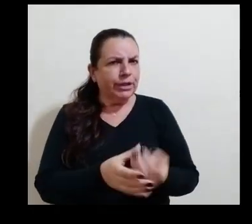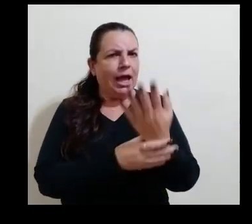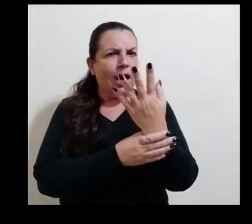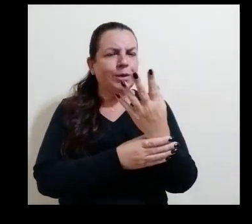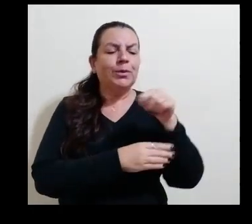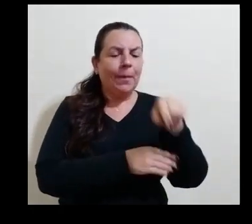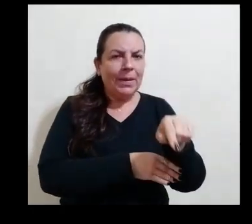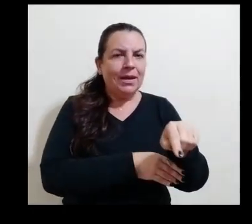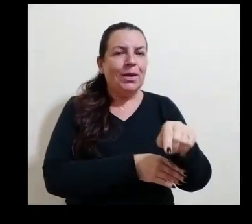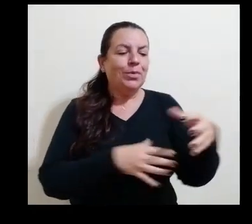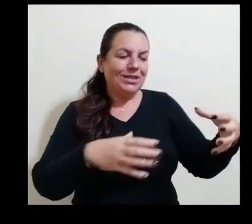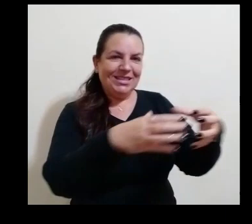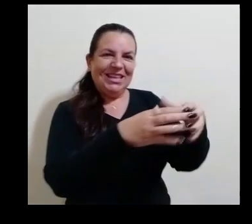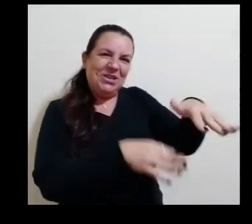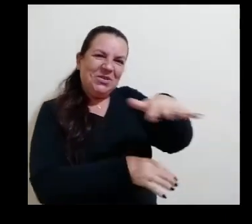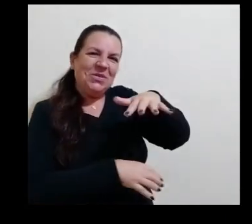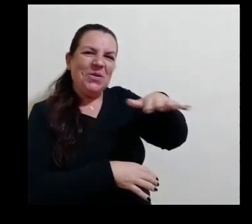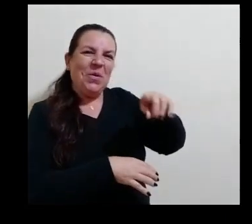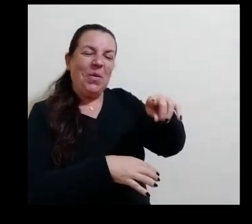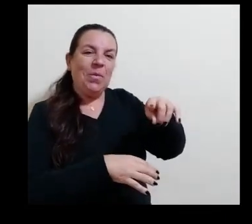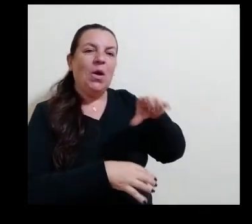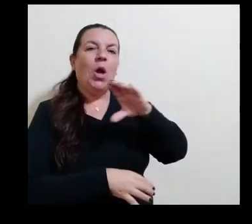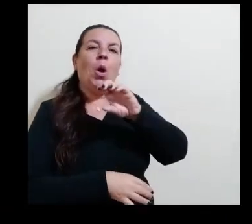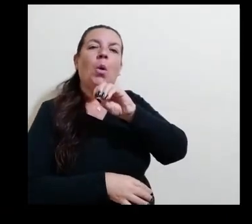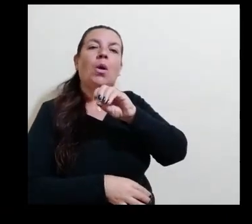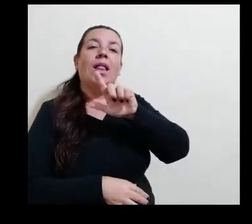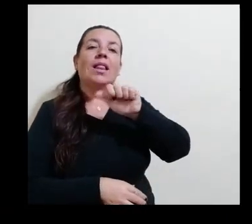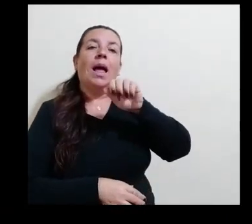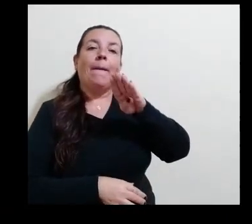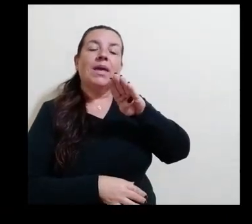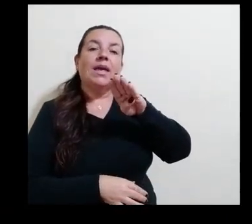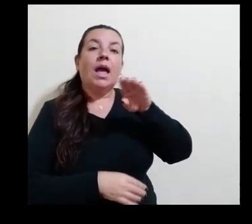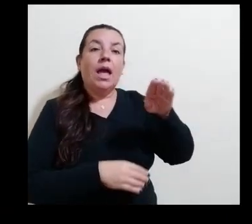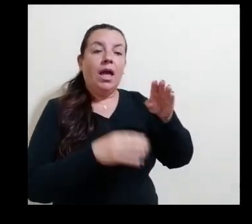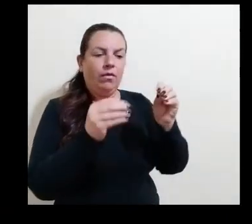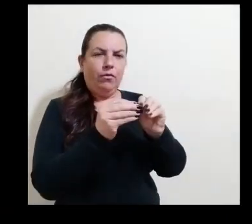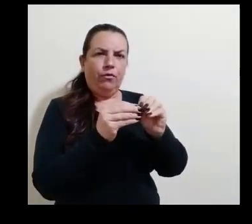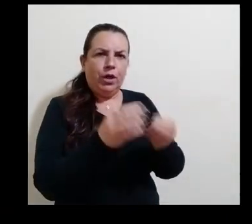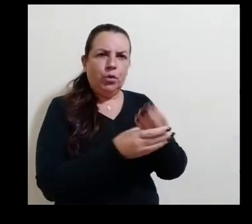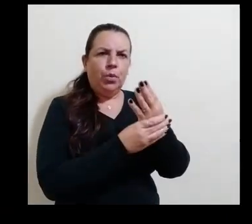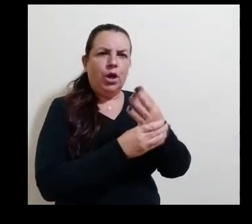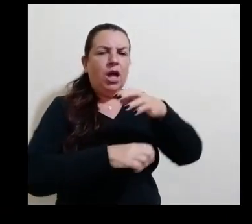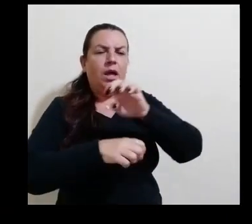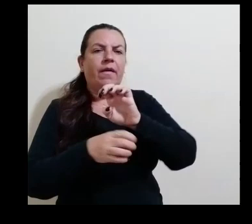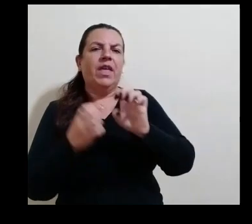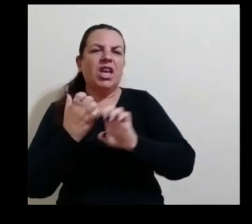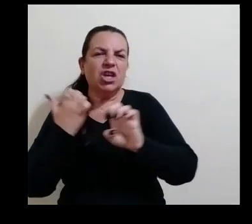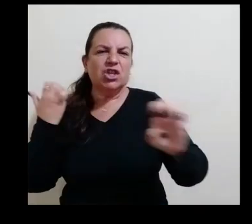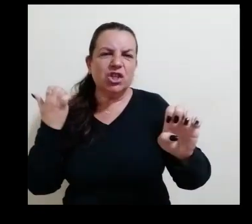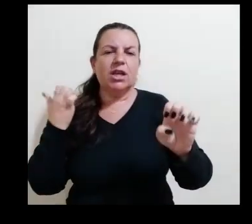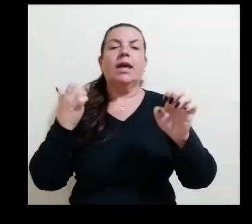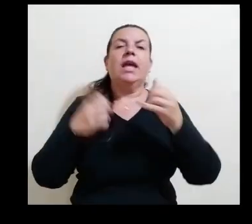o respirador que foi criado pela por essa galera é o grupo collab hermes é formado por alunos de engenharia elétrica e engenharia